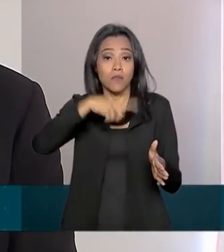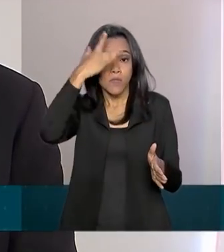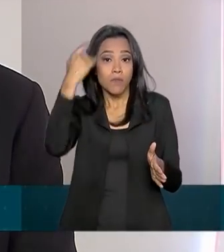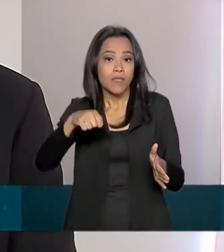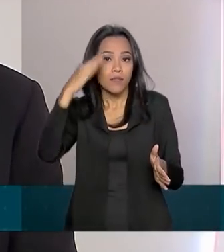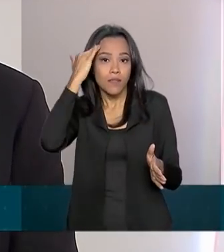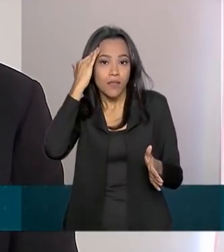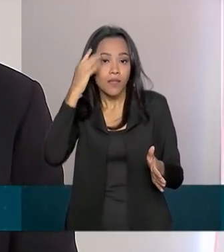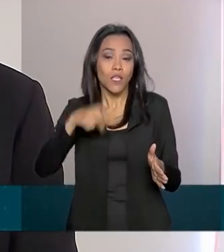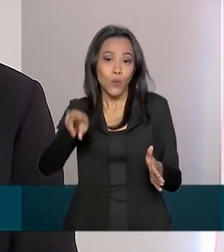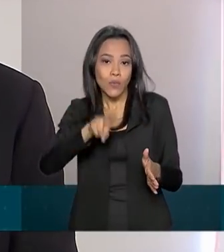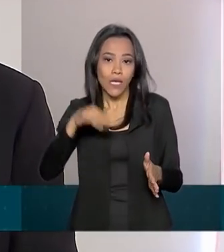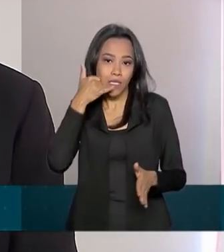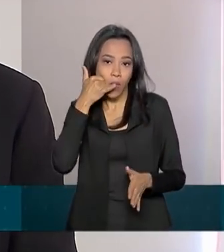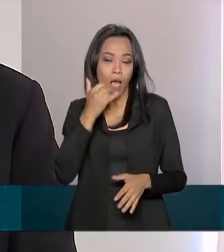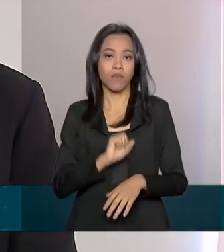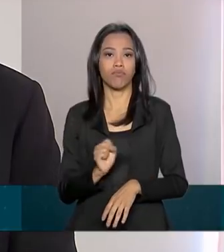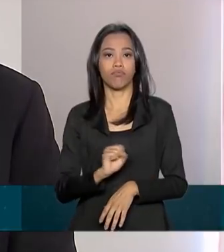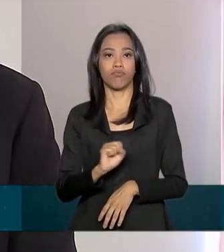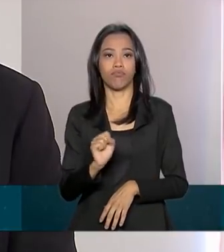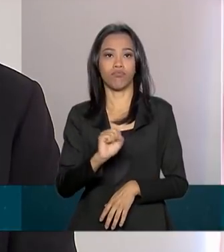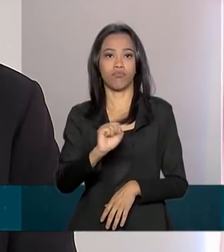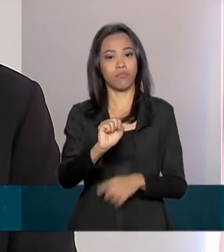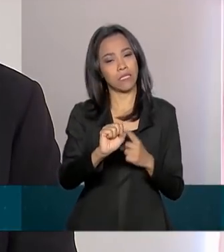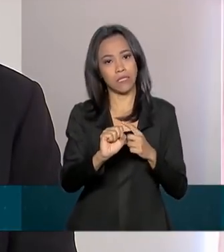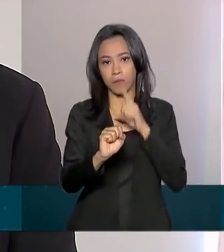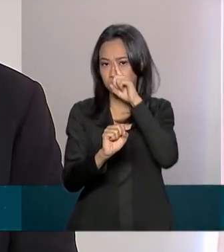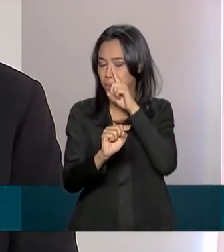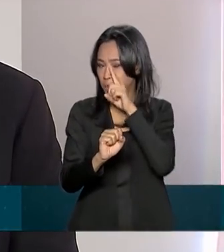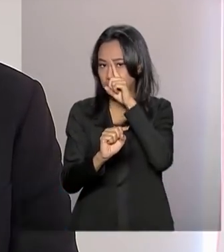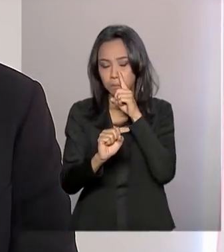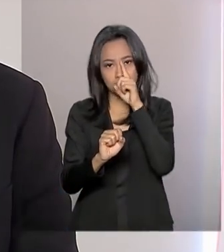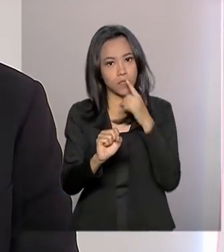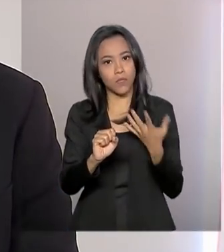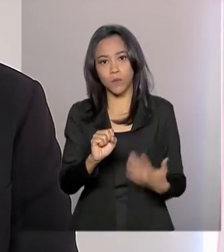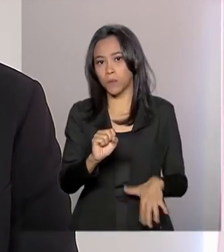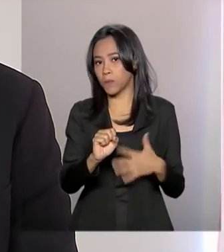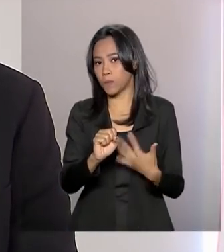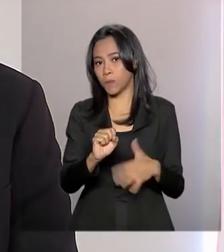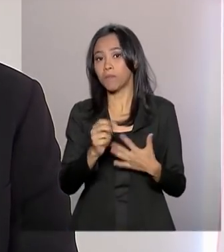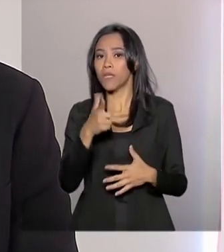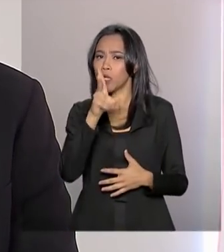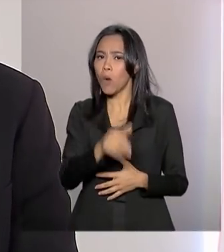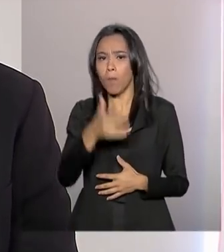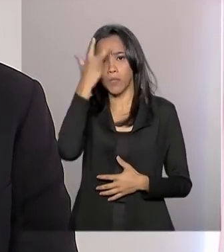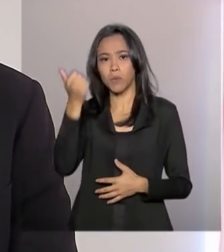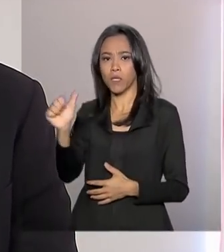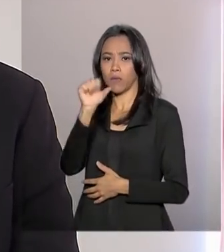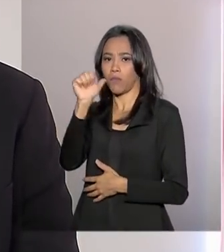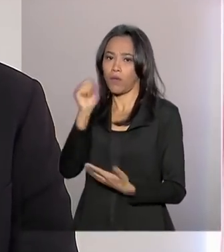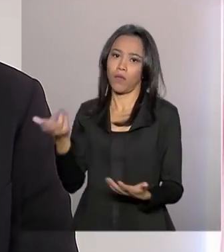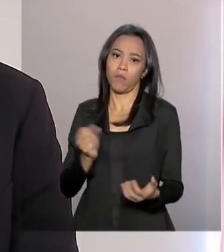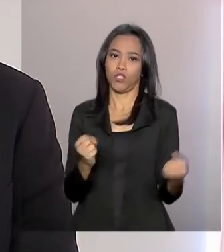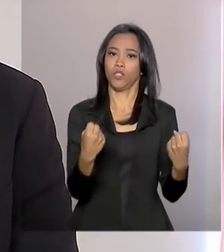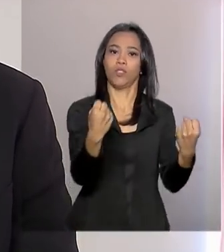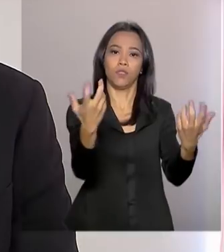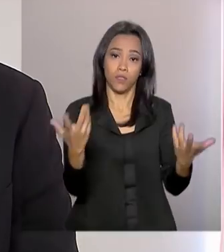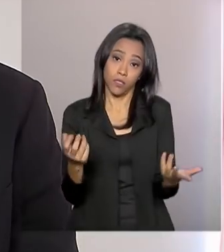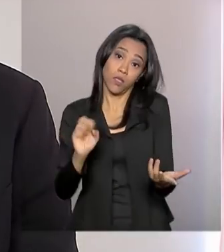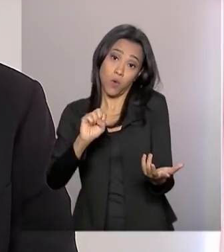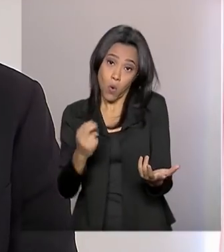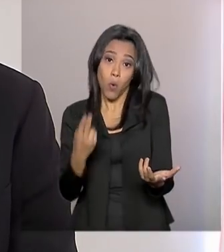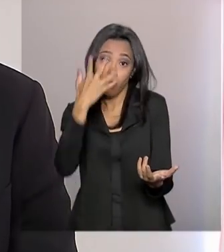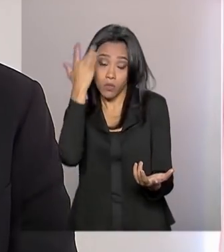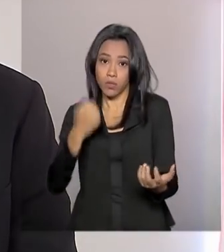ao volante tem um fator de risco tão grande como, por exemplo, as pessoas que bebem e dirigem ou mesmo aquelas que